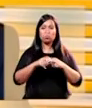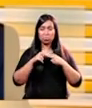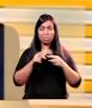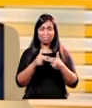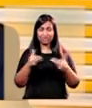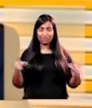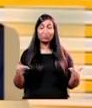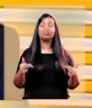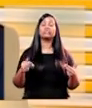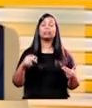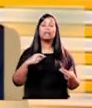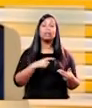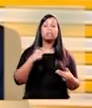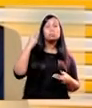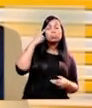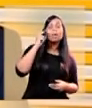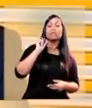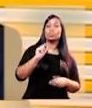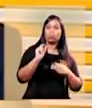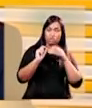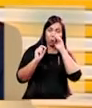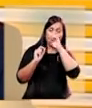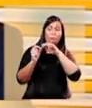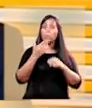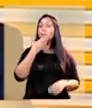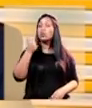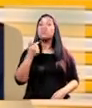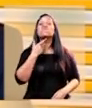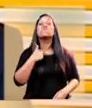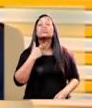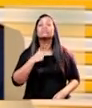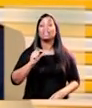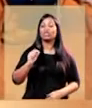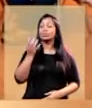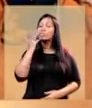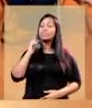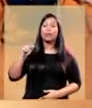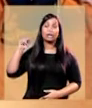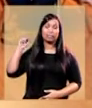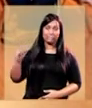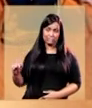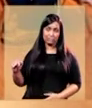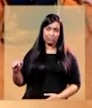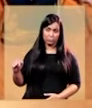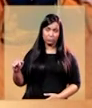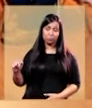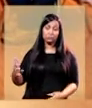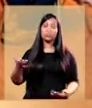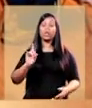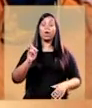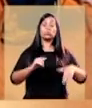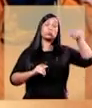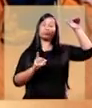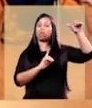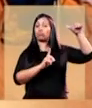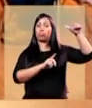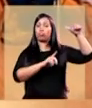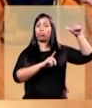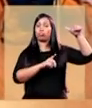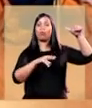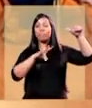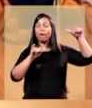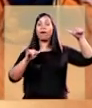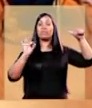relação a esses casos, ele leve em consideração o melhor interesse da criança. Exatamente, não dos adultos. Não é